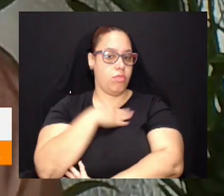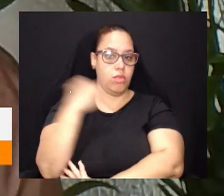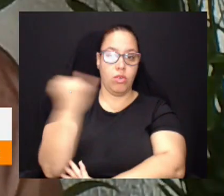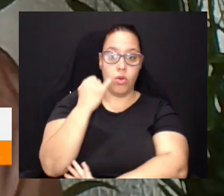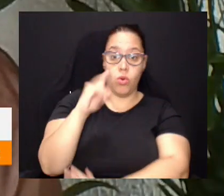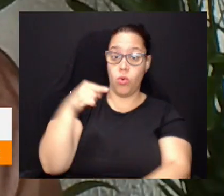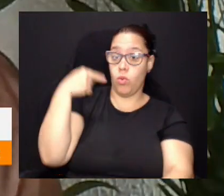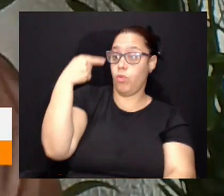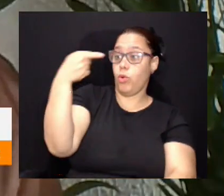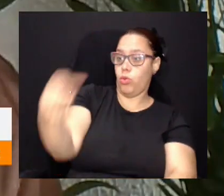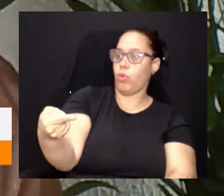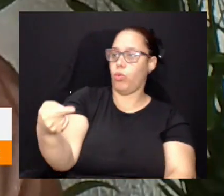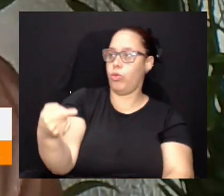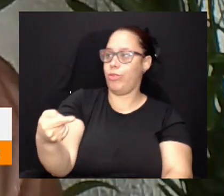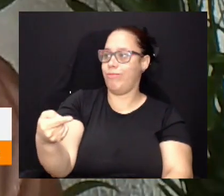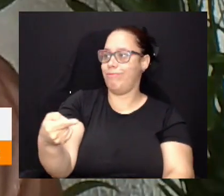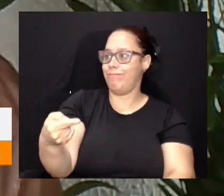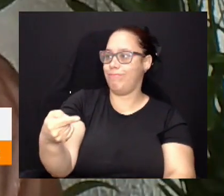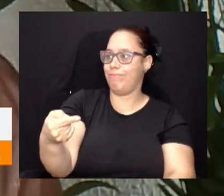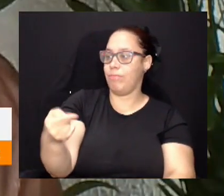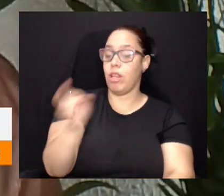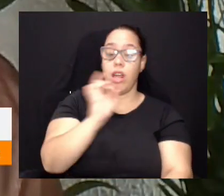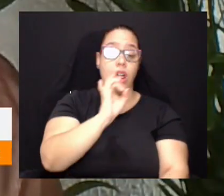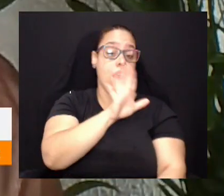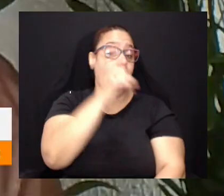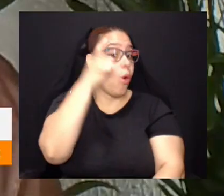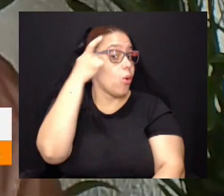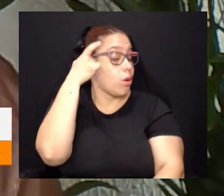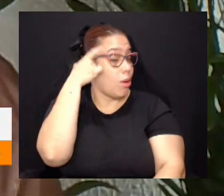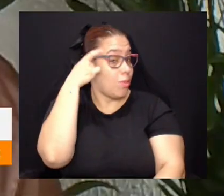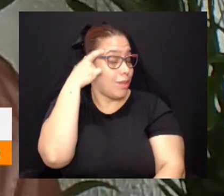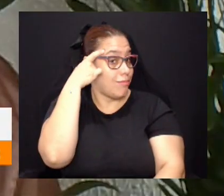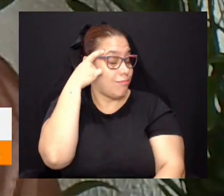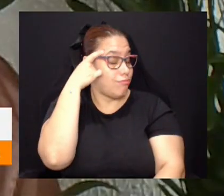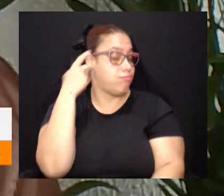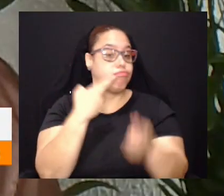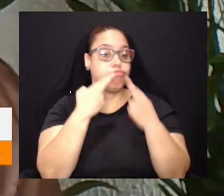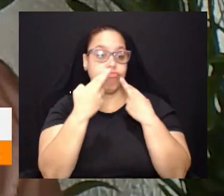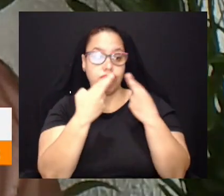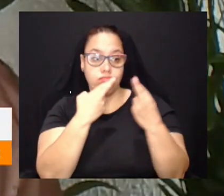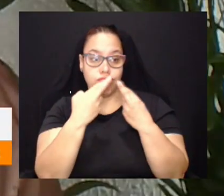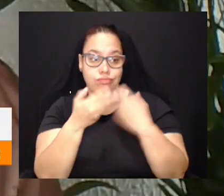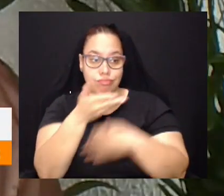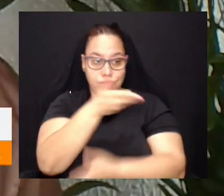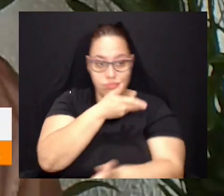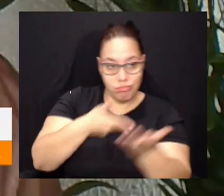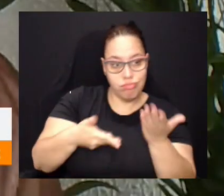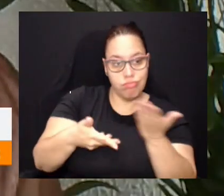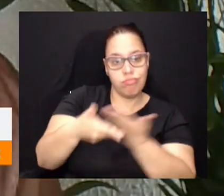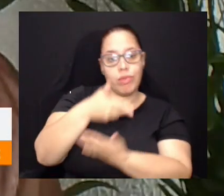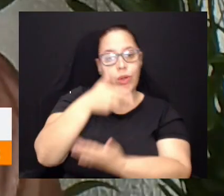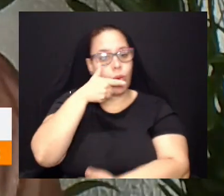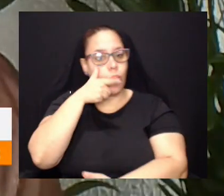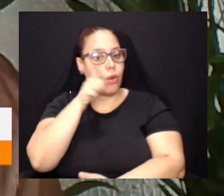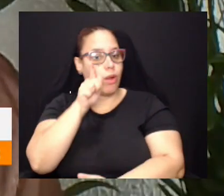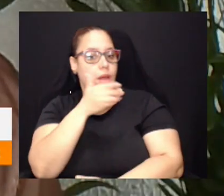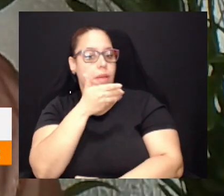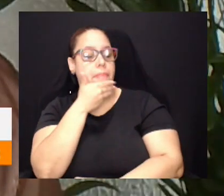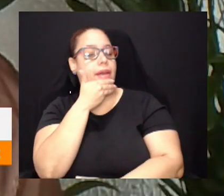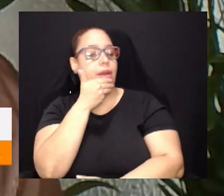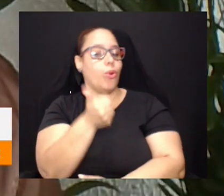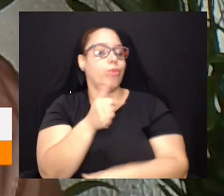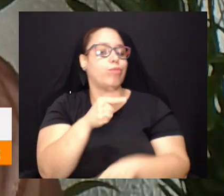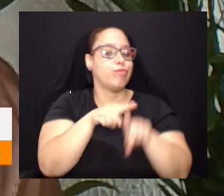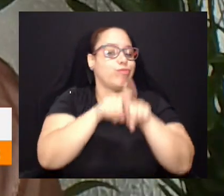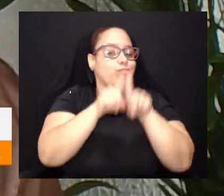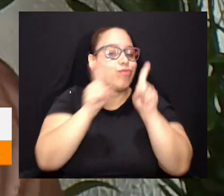outro, né? E não só pensar numa relação de troca, o que eu ganho com isso, mas